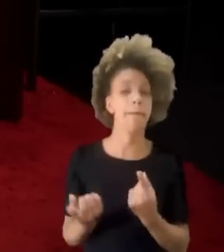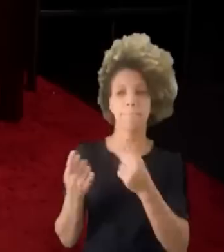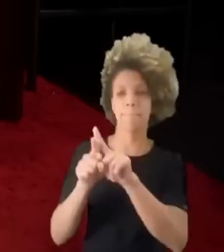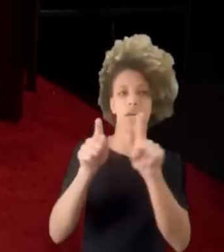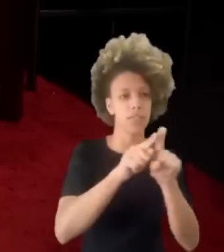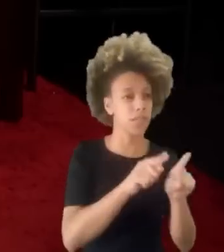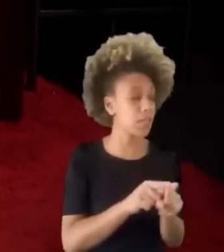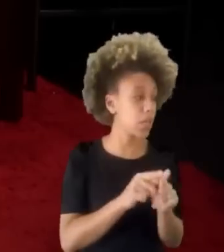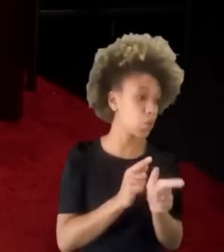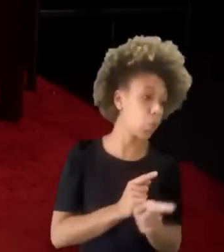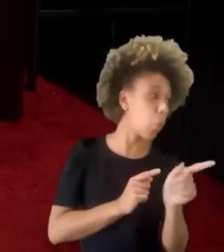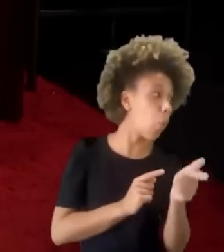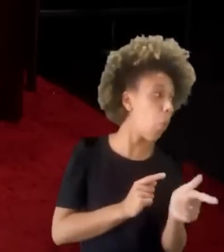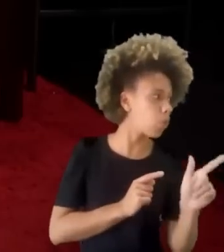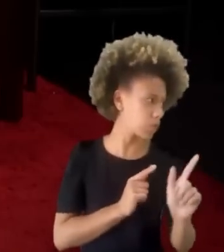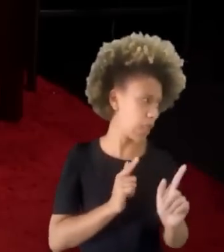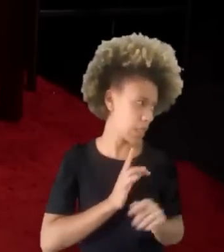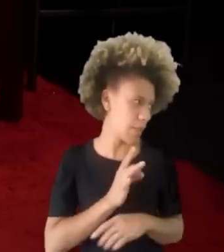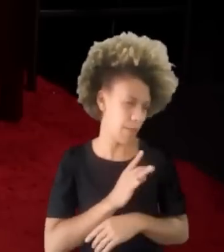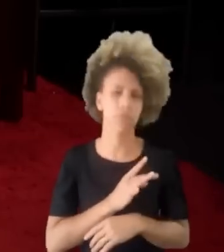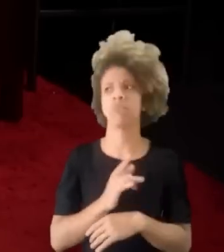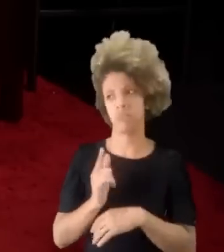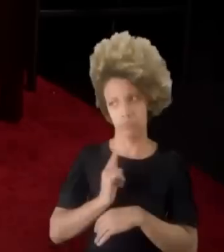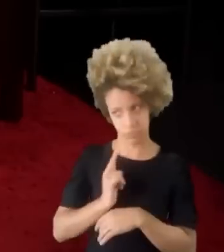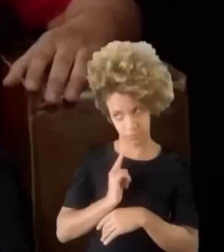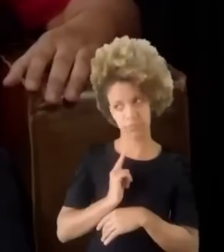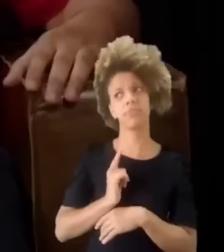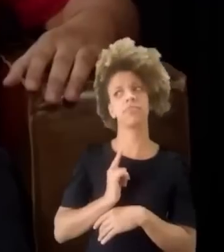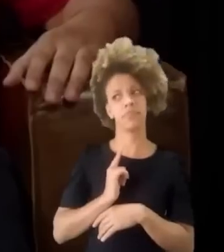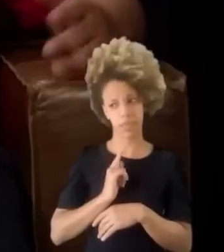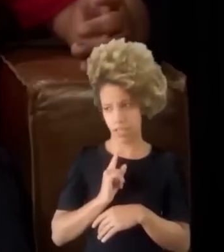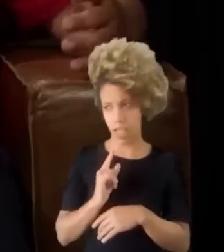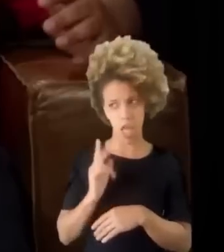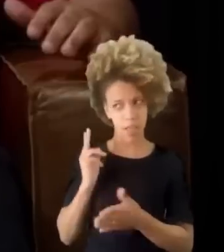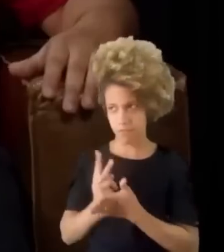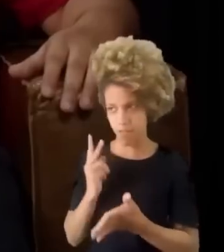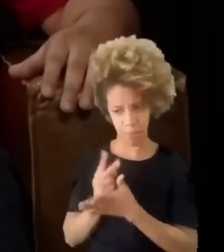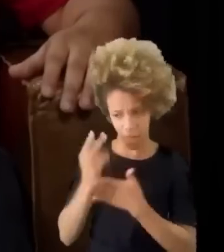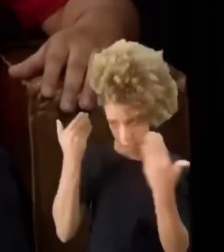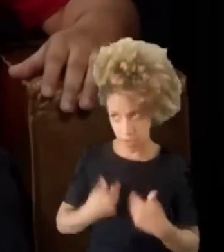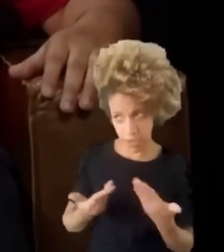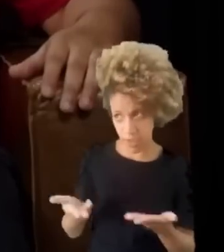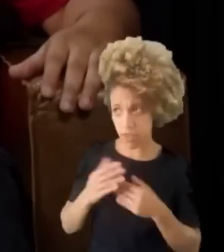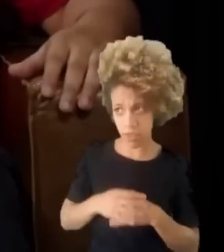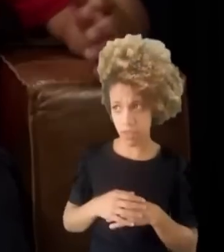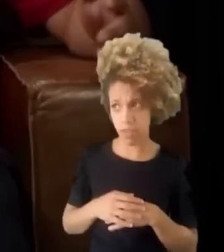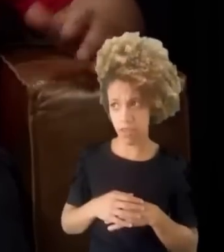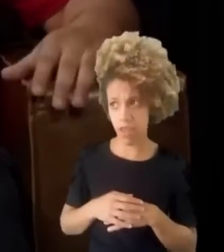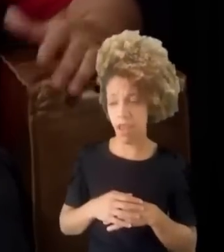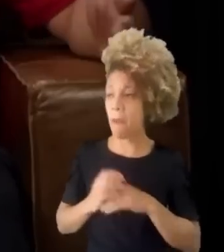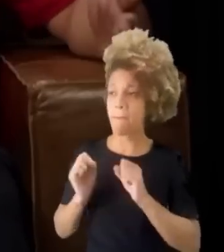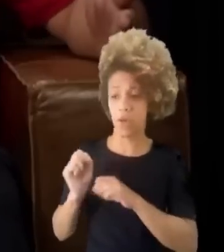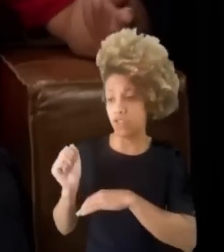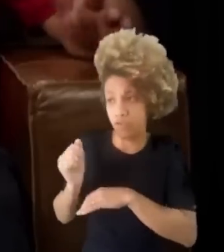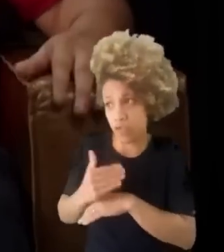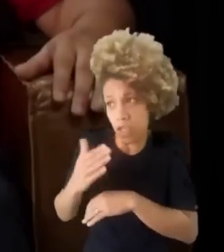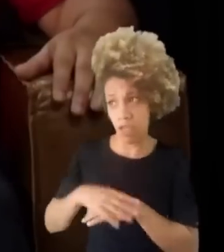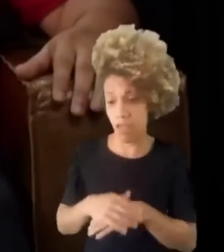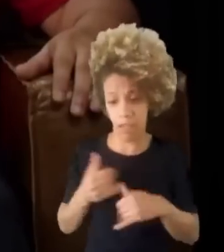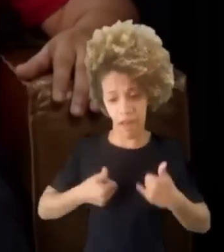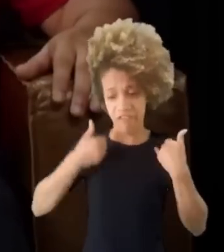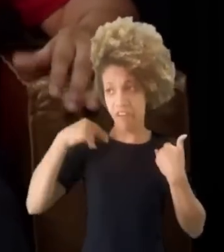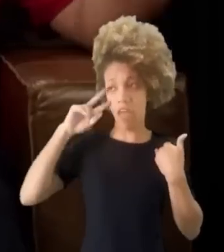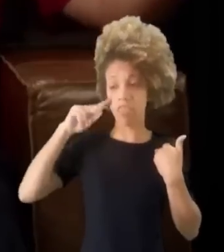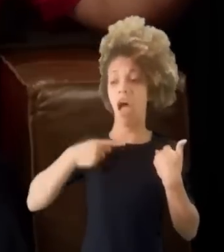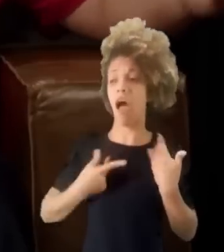fazendo parceria com os caras daquele lado existe esse medo existe toda hora aqui nesse exato momento tem uma coisa que pode você é